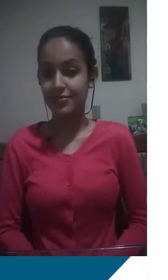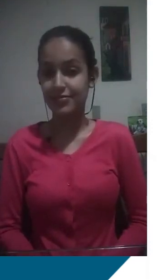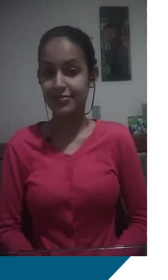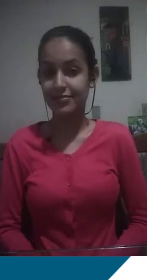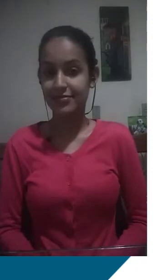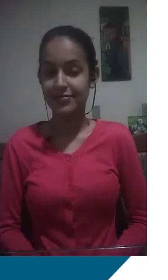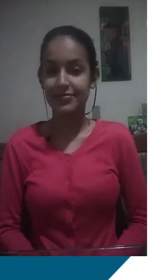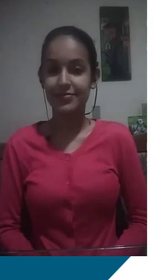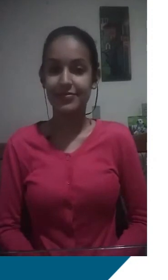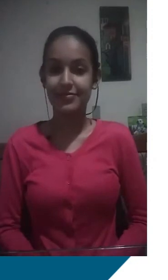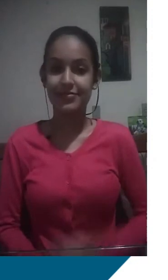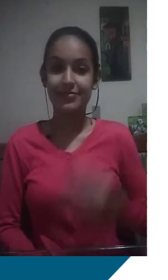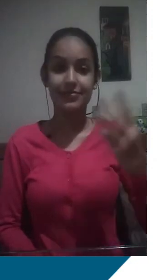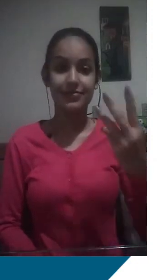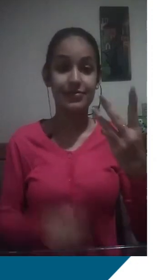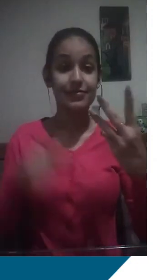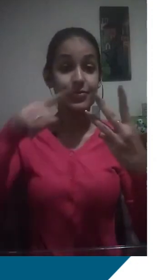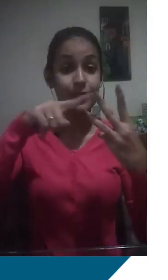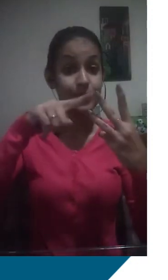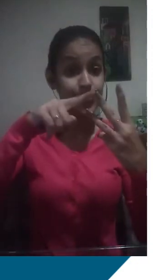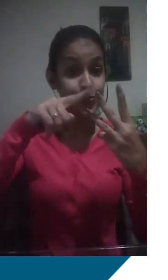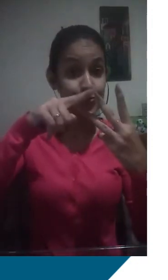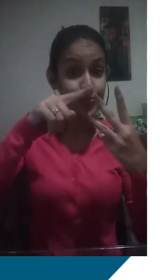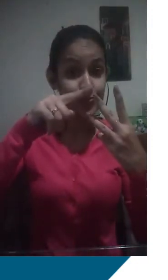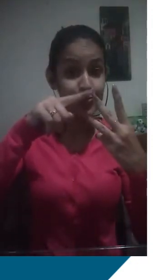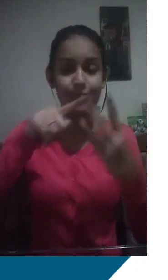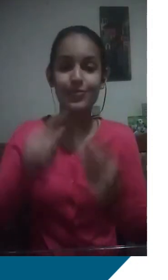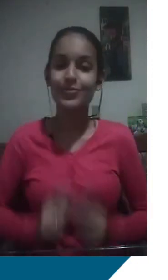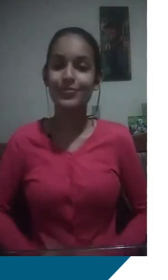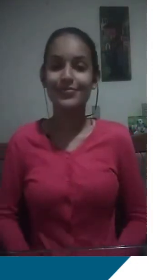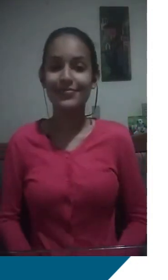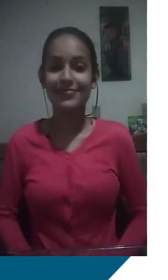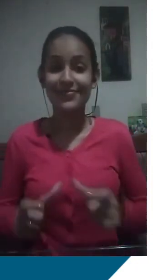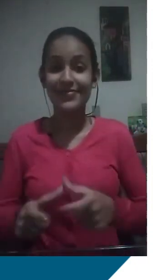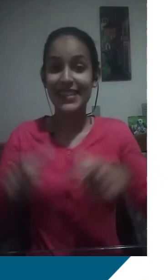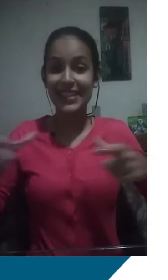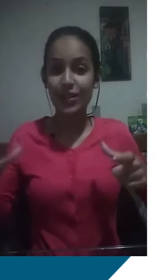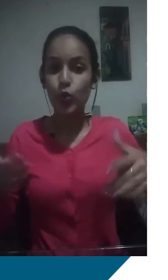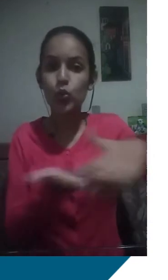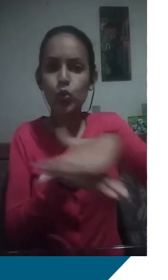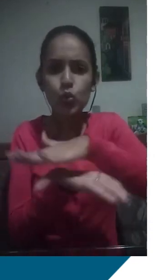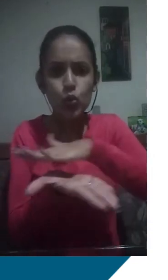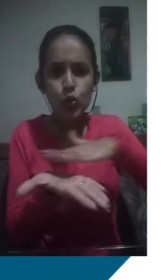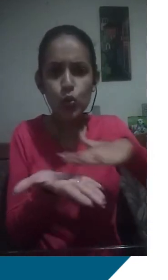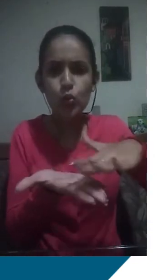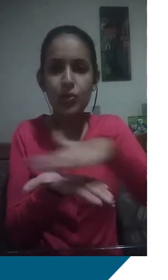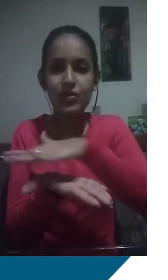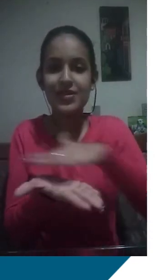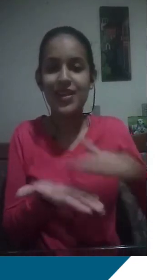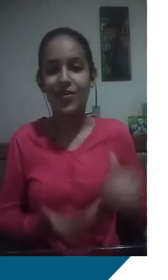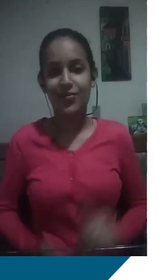O segundo tipo de dilatação, né, é a dilatação superficial. A dilatação linear, a gente só